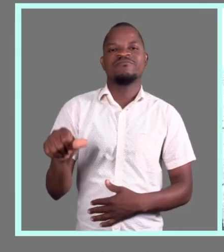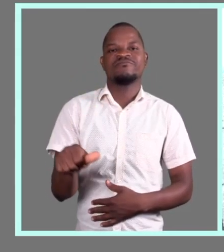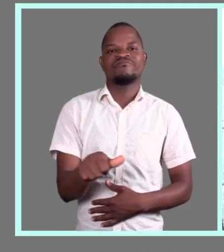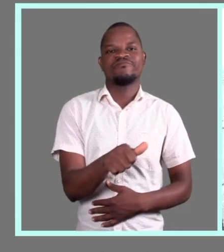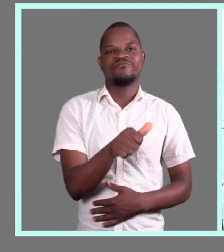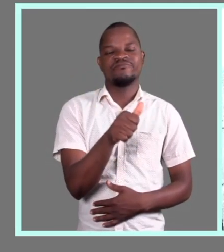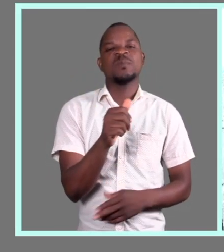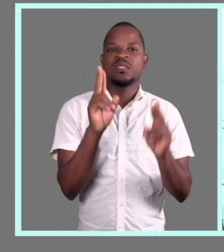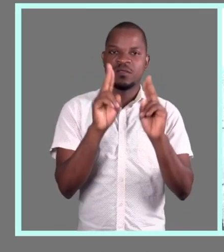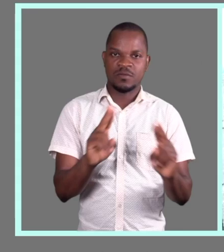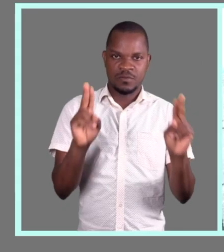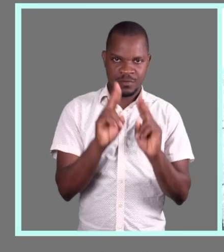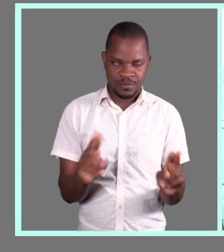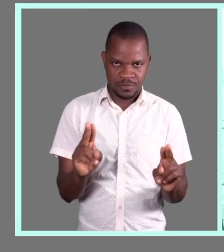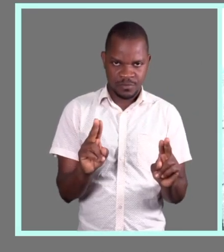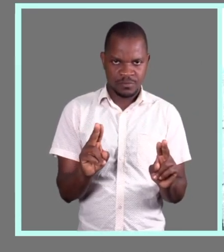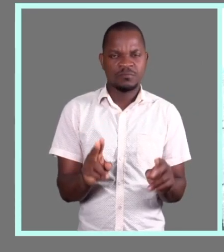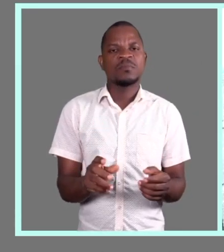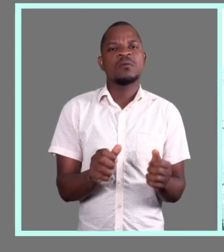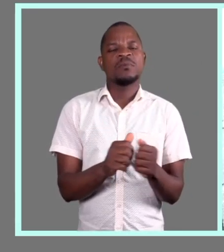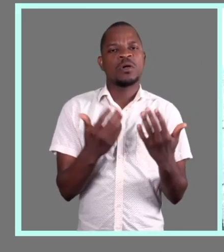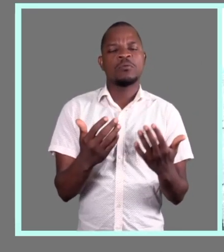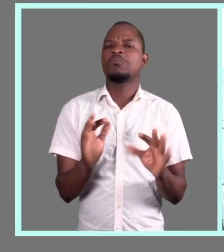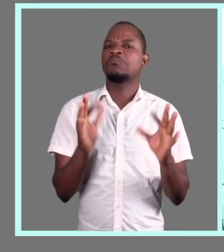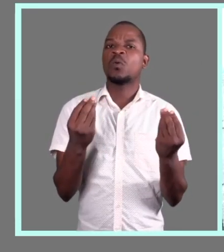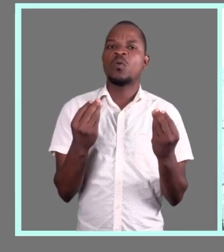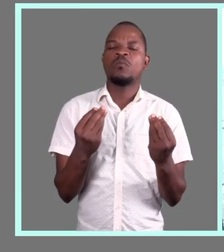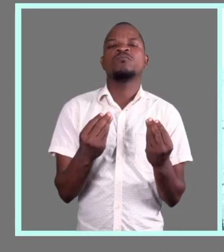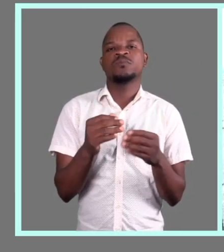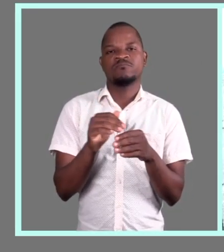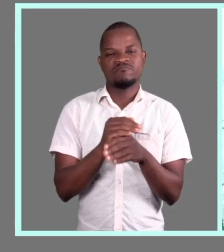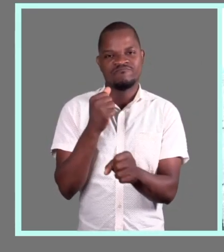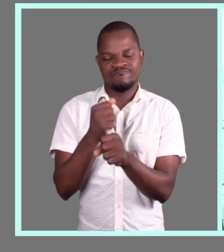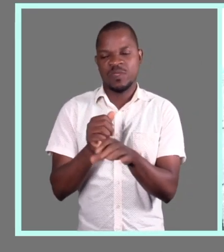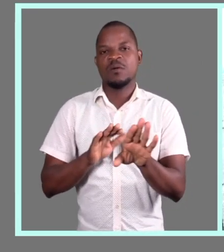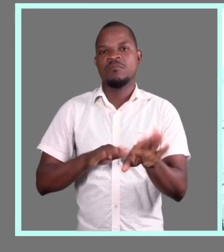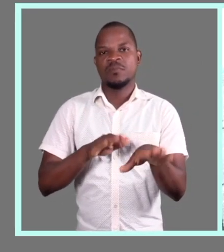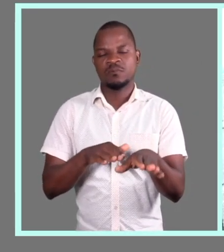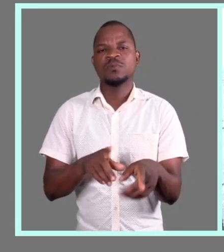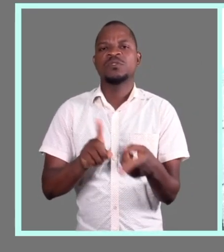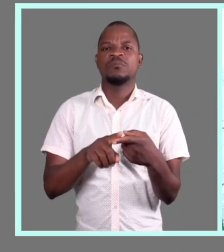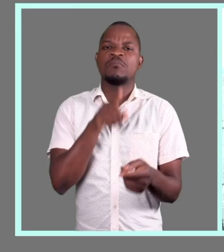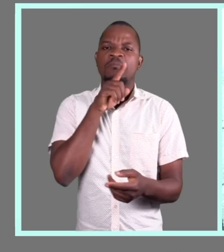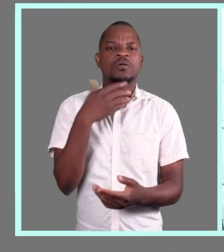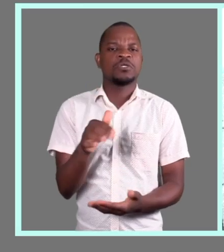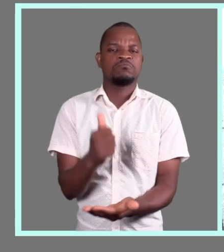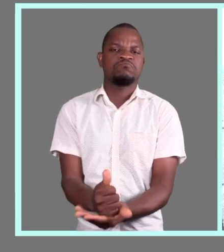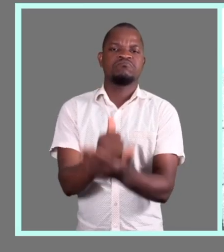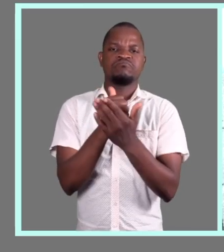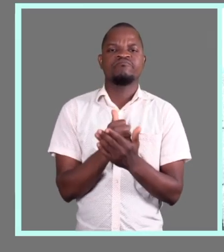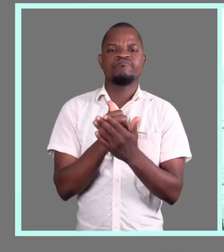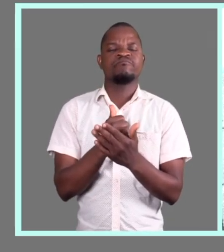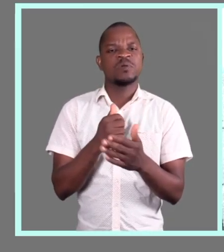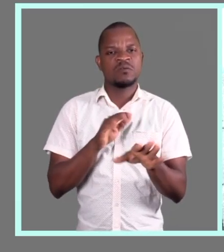ele, ou que a vida começou a melhorar um pouco. Assim, vivemos na base de máquinas, né? Ele também